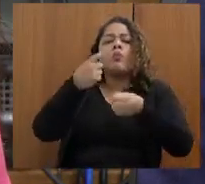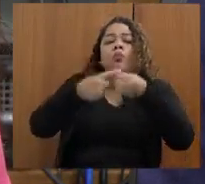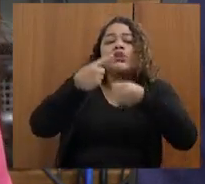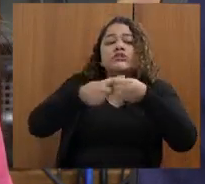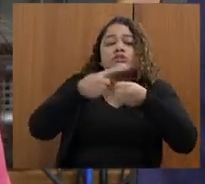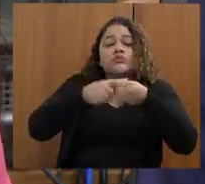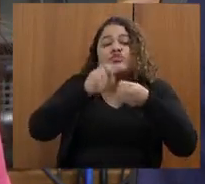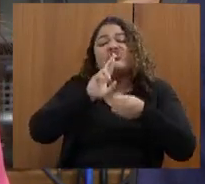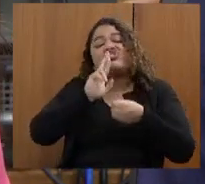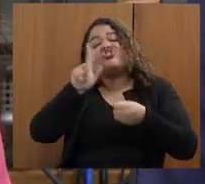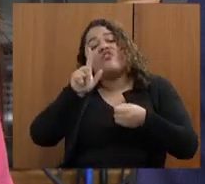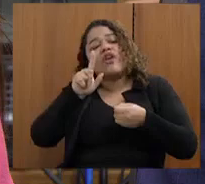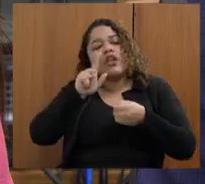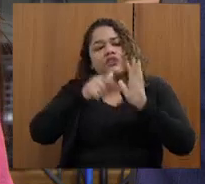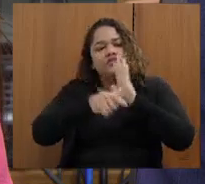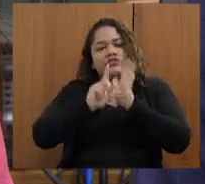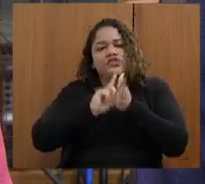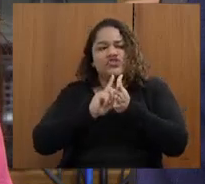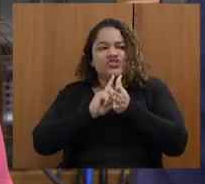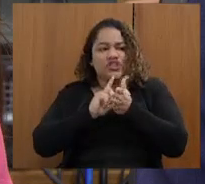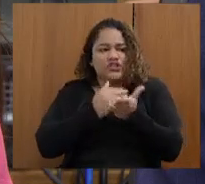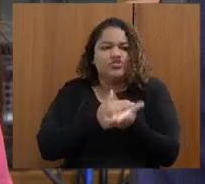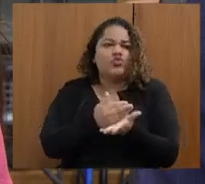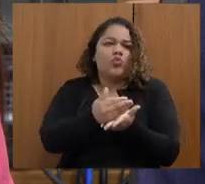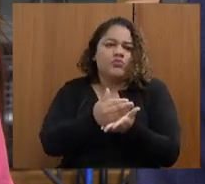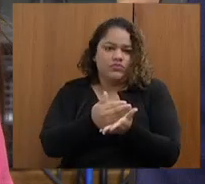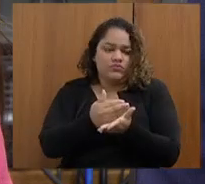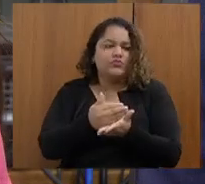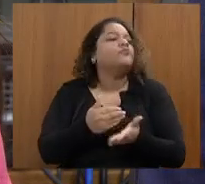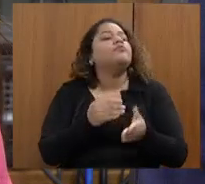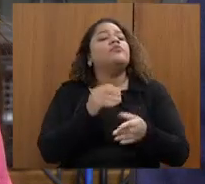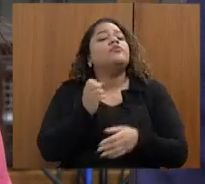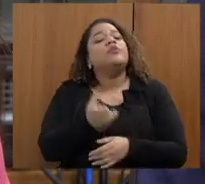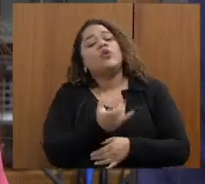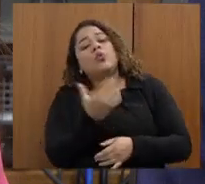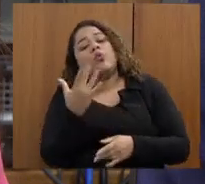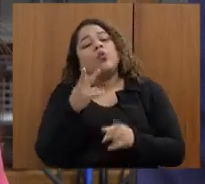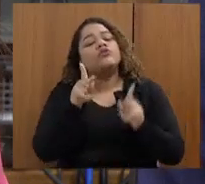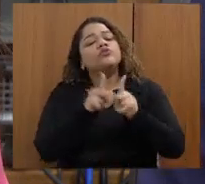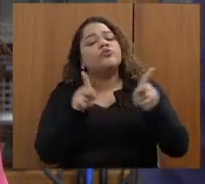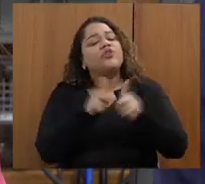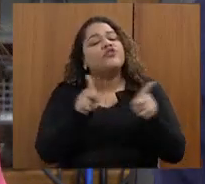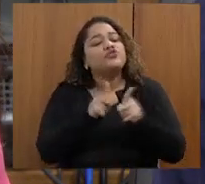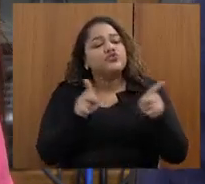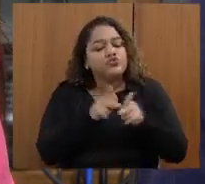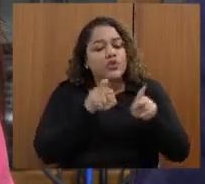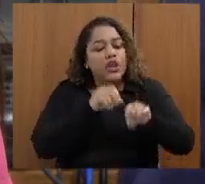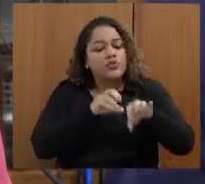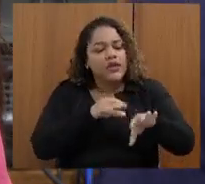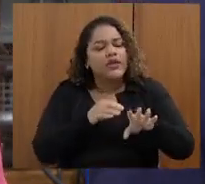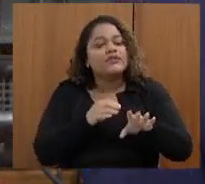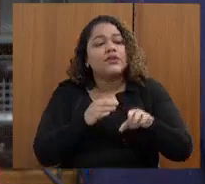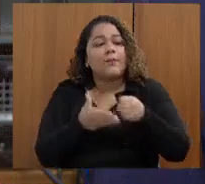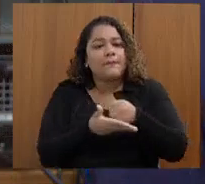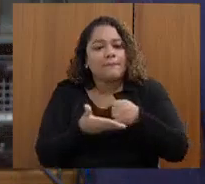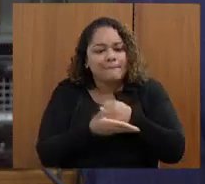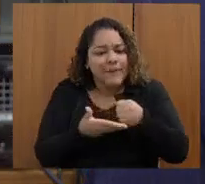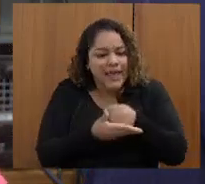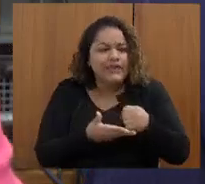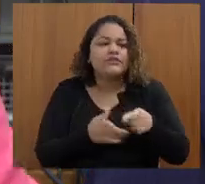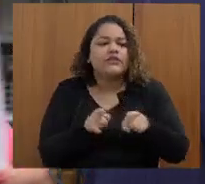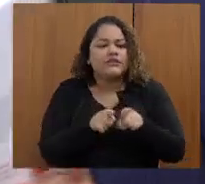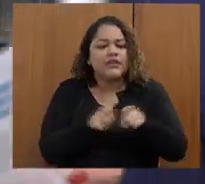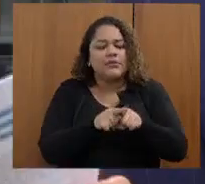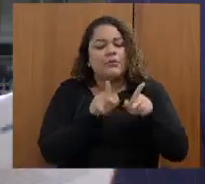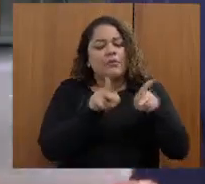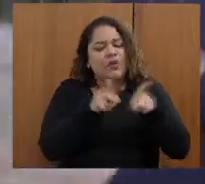e gostaria de saber quantos são os professores da Educação Básica e especialistas já cedidos para rede